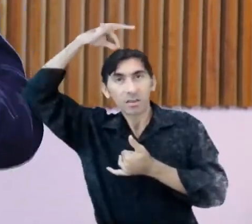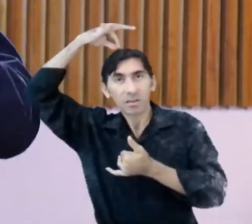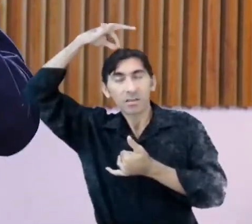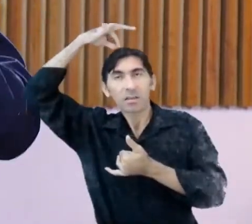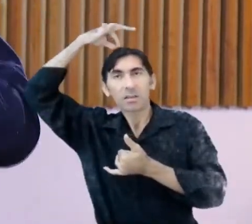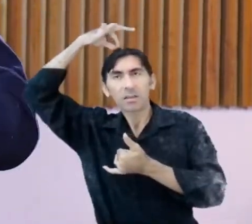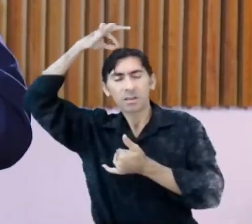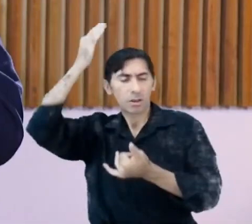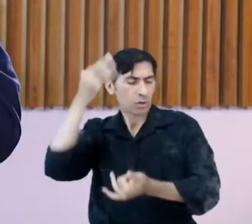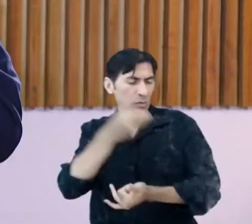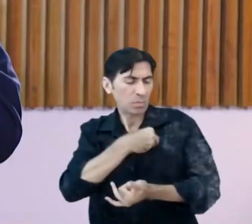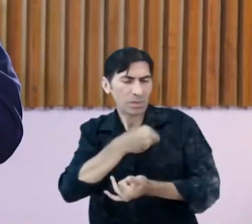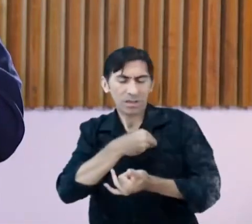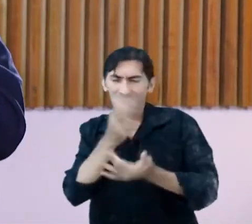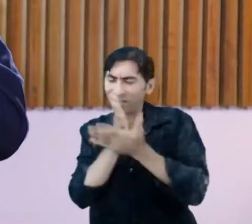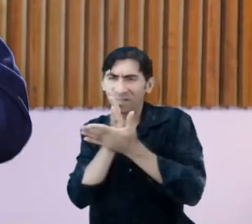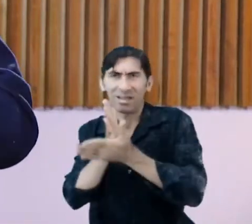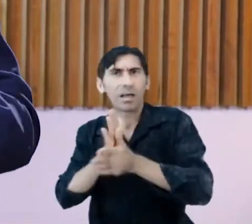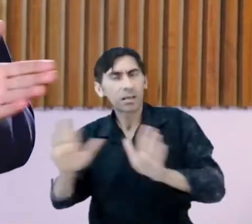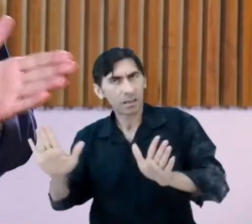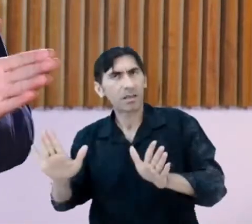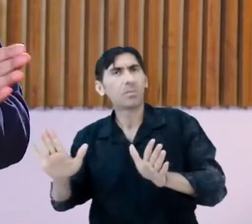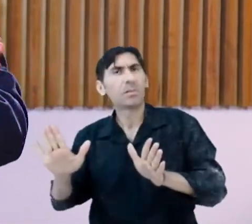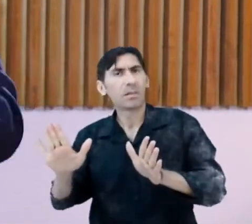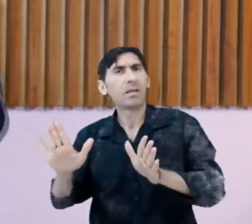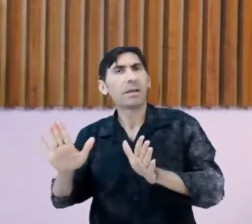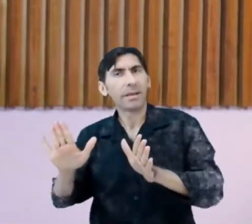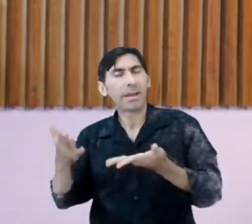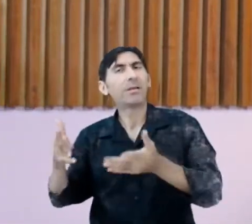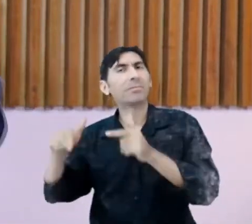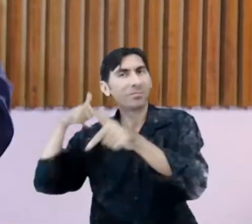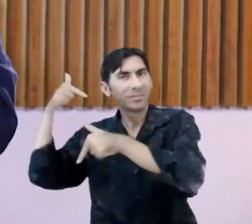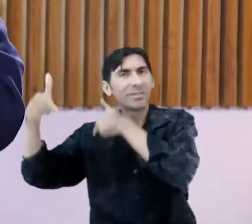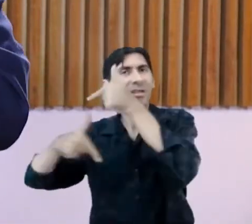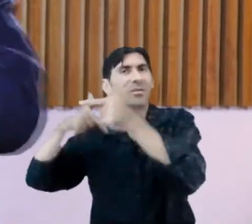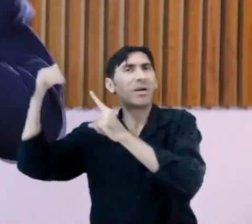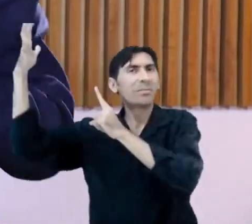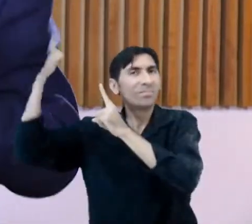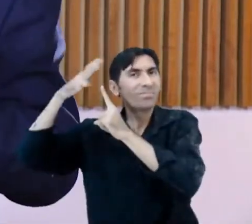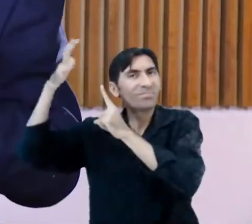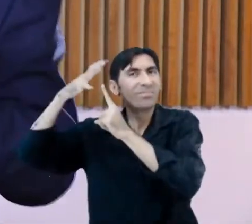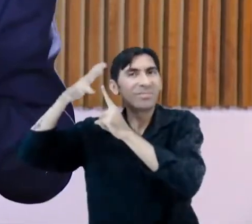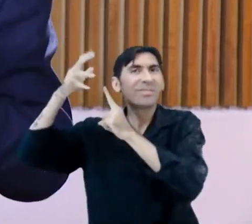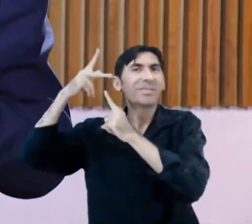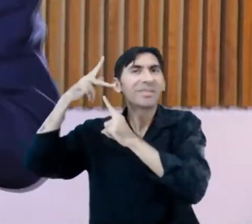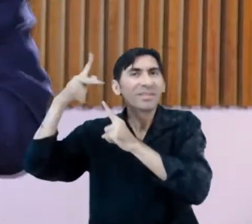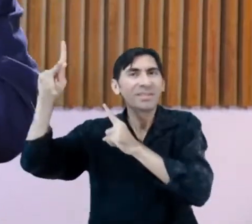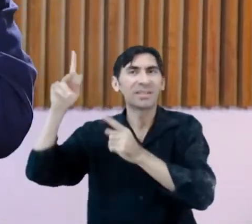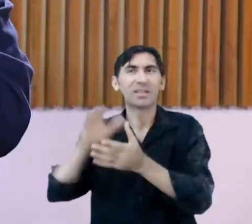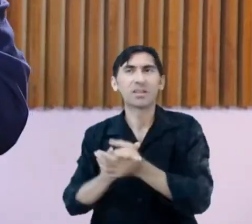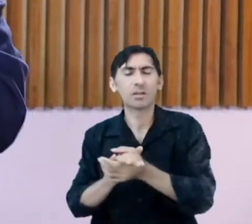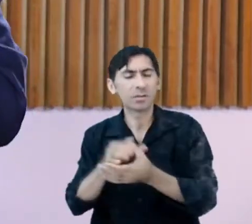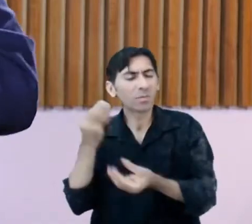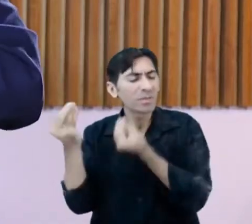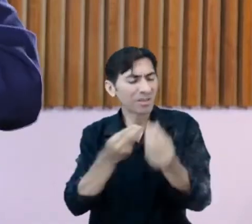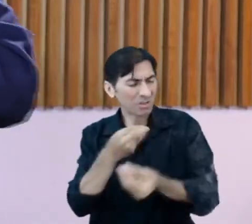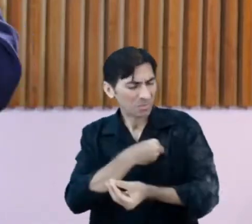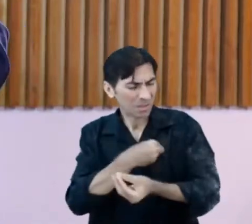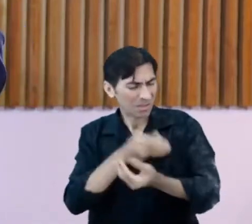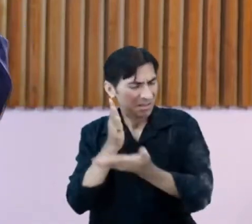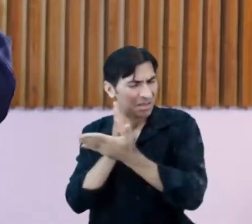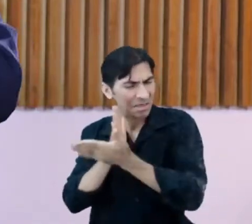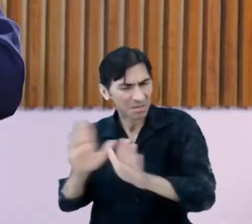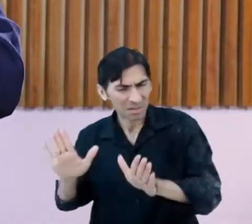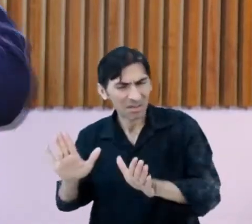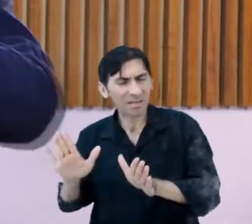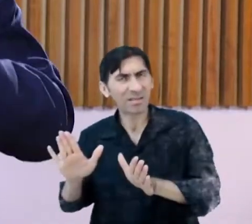mal. Essa é a obra do Espírito Santo. Então, quando eu li a primeira vez, destruirá o pecado? Como assim? O pecado